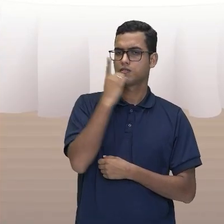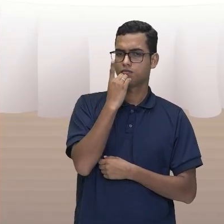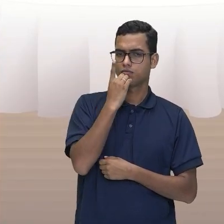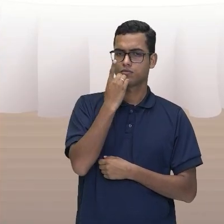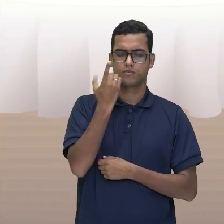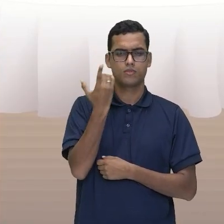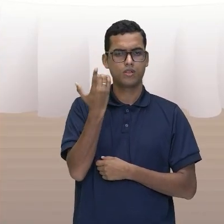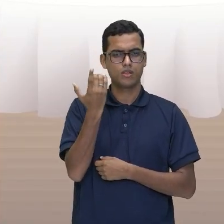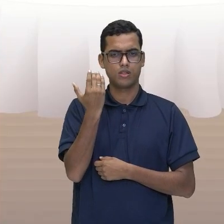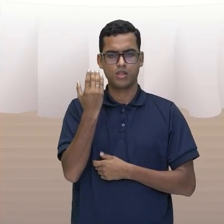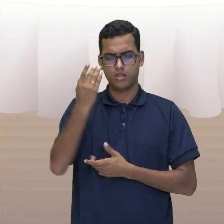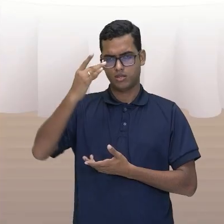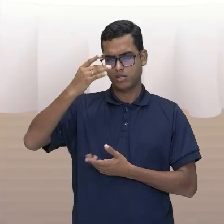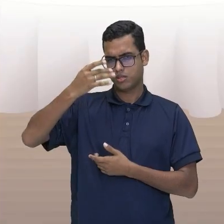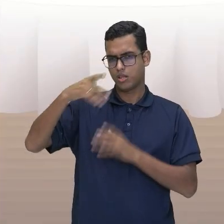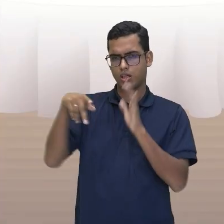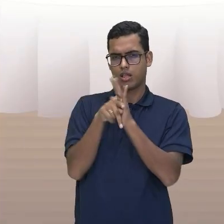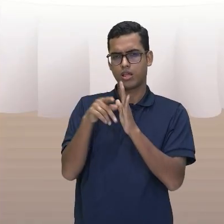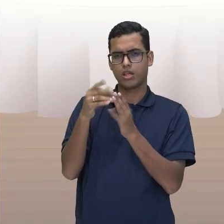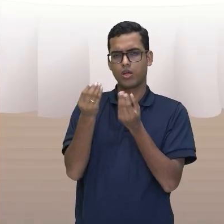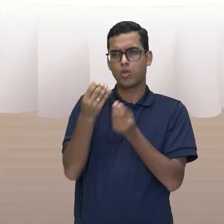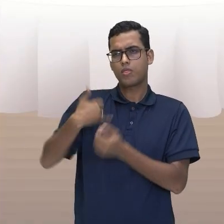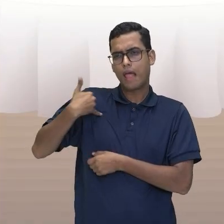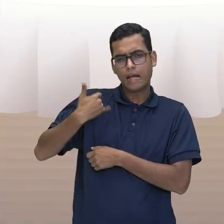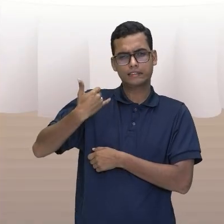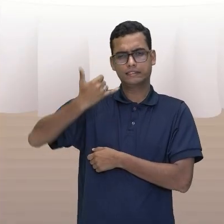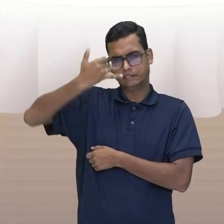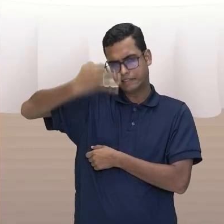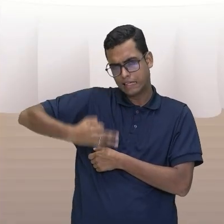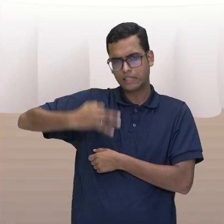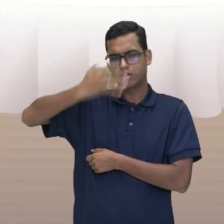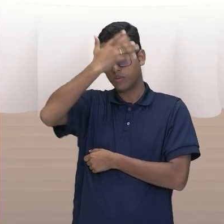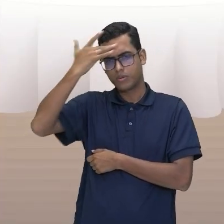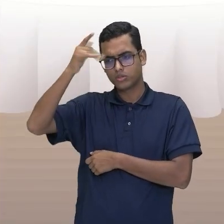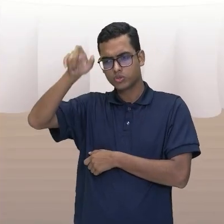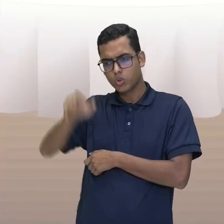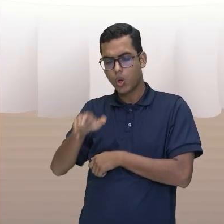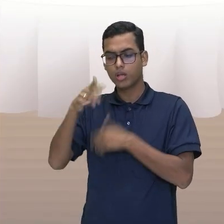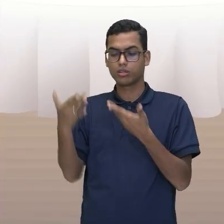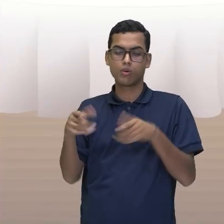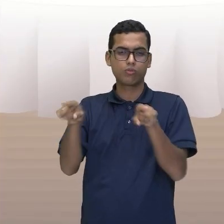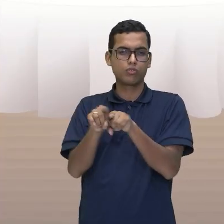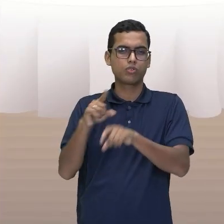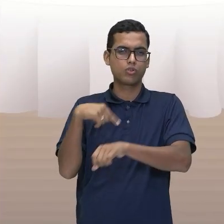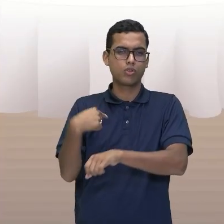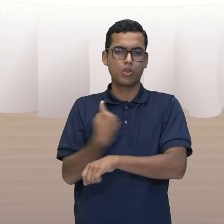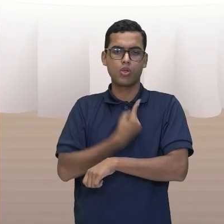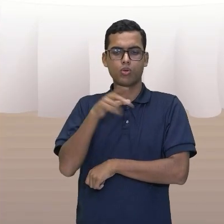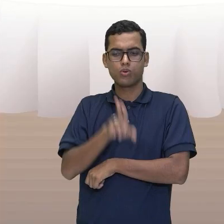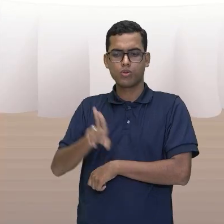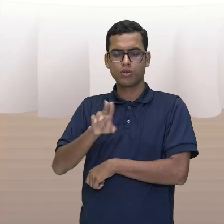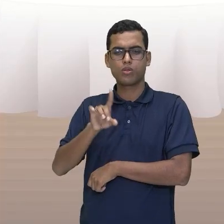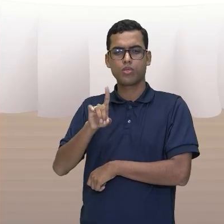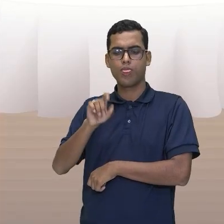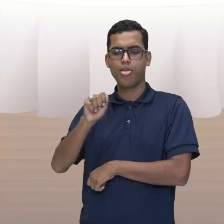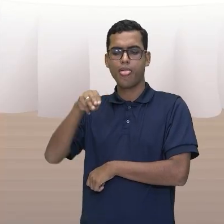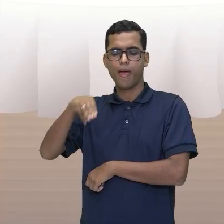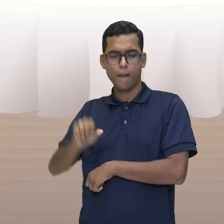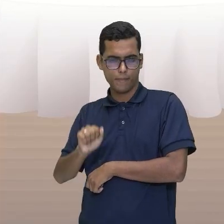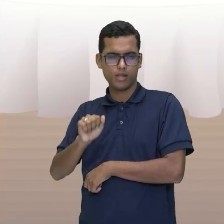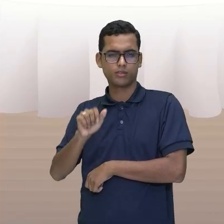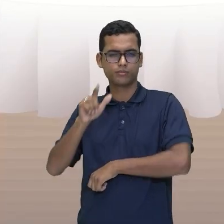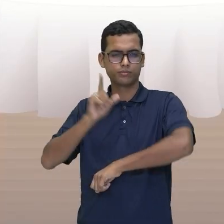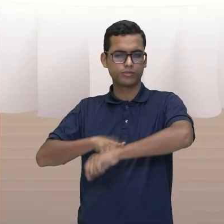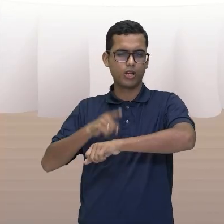de um padrão. Então, ma'am quer dizer madame, senhorita, tá? Boa noite, senhorita. Good evening, ma'am. May I take your